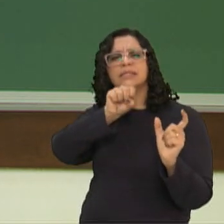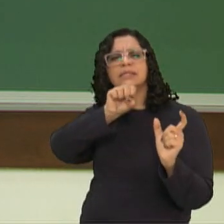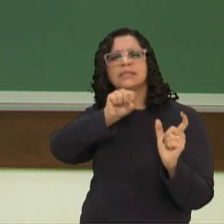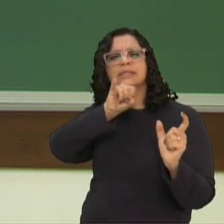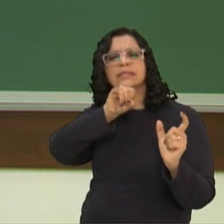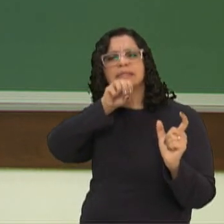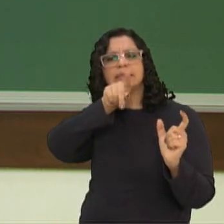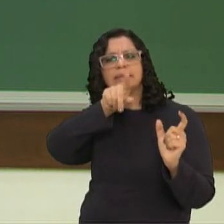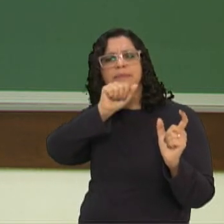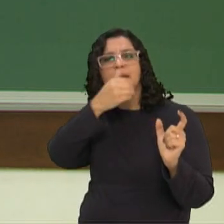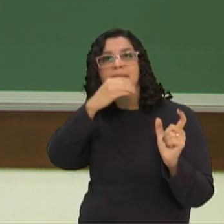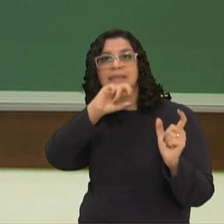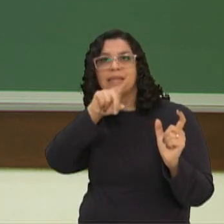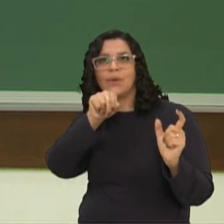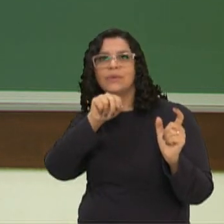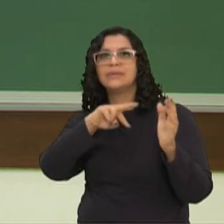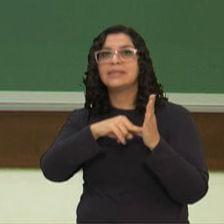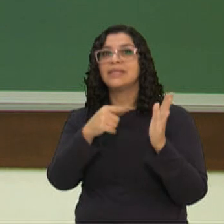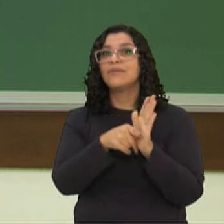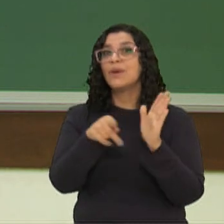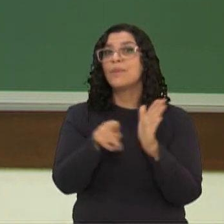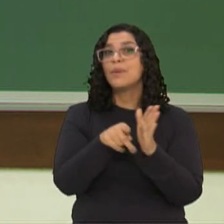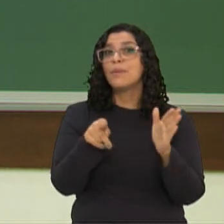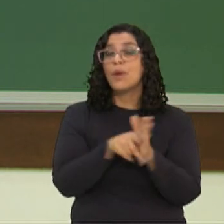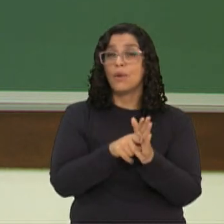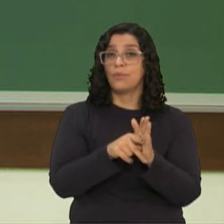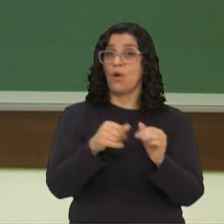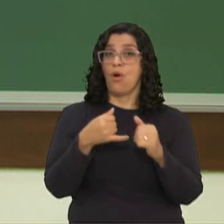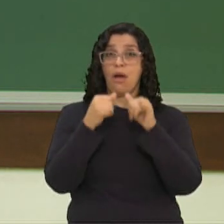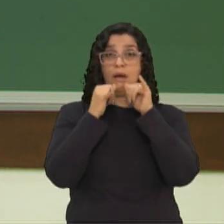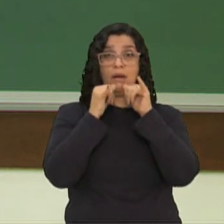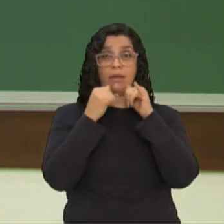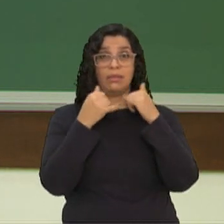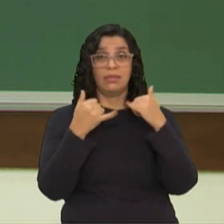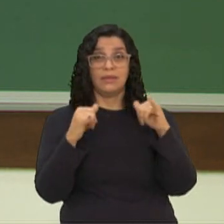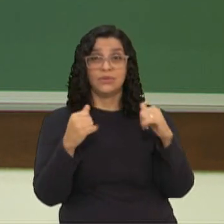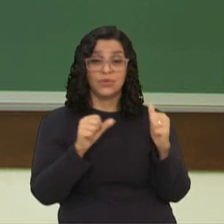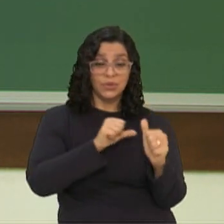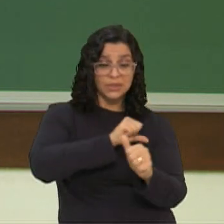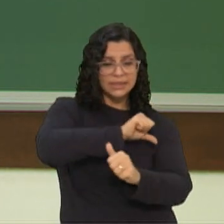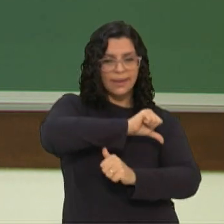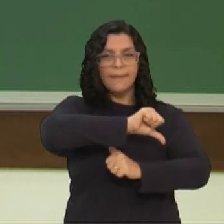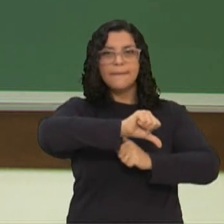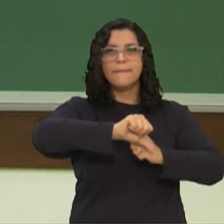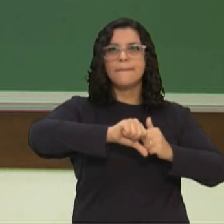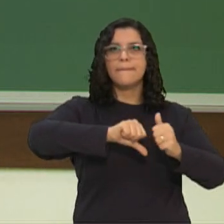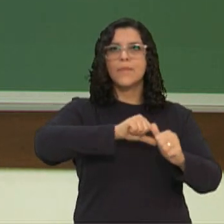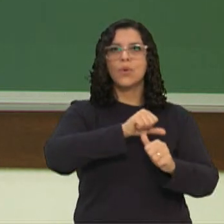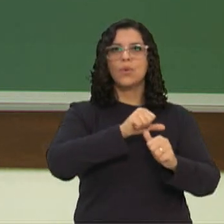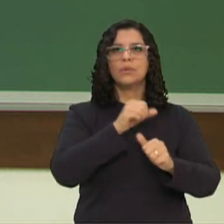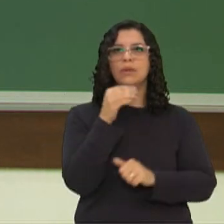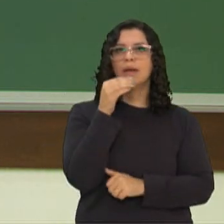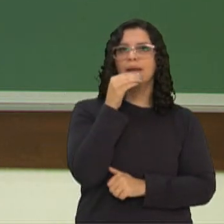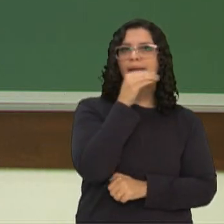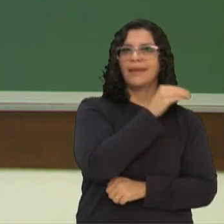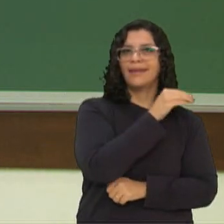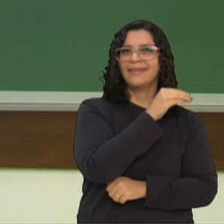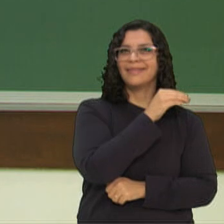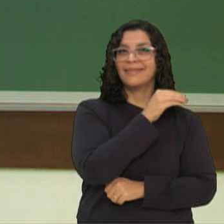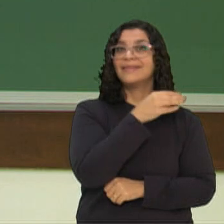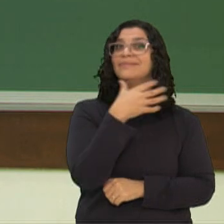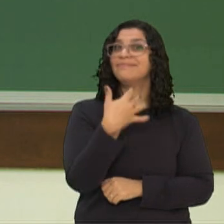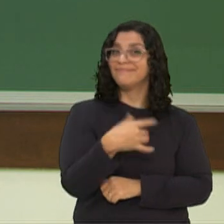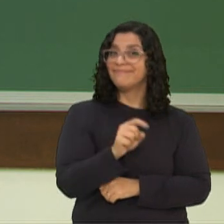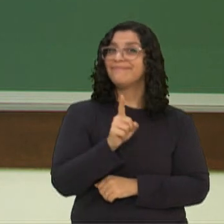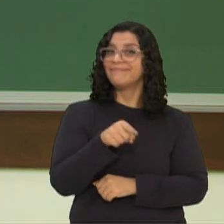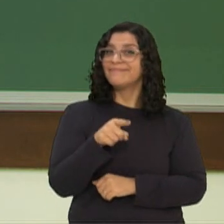efeito Joule, né, que é a transformação, né, o efeito da corrente elétrica, o efeito que a corrente